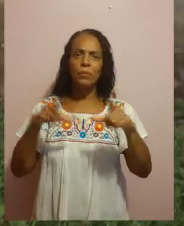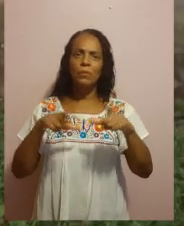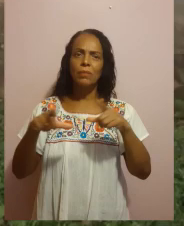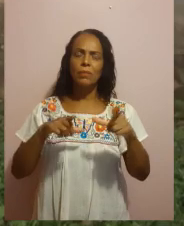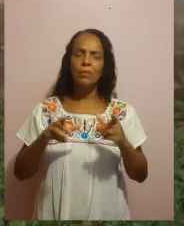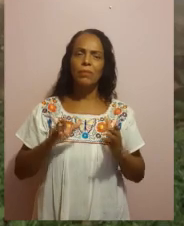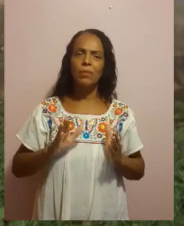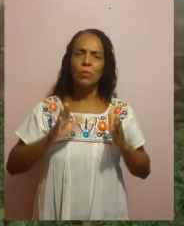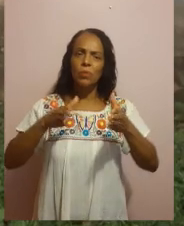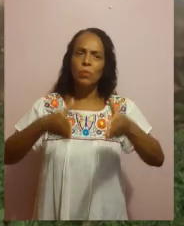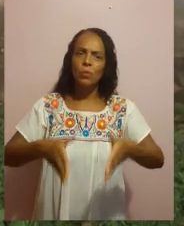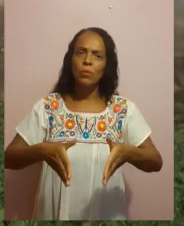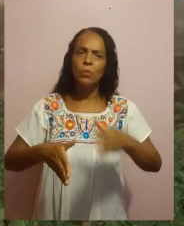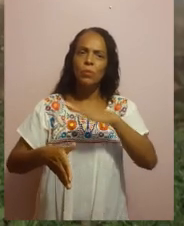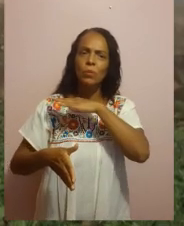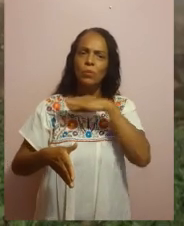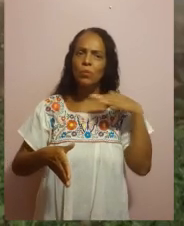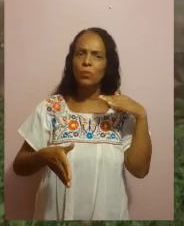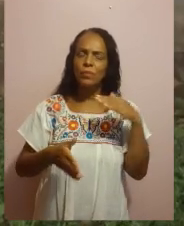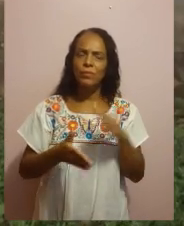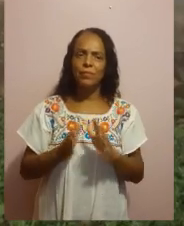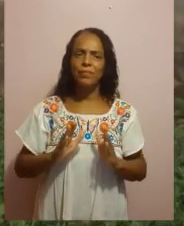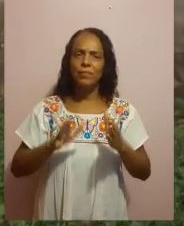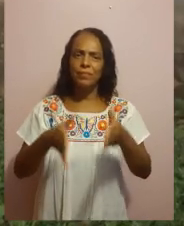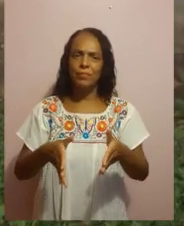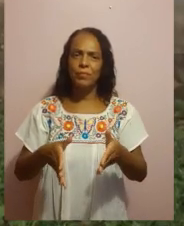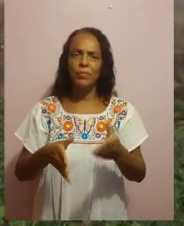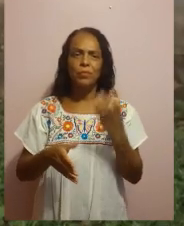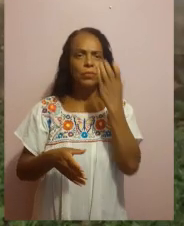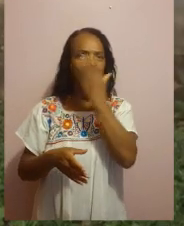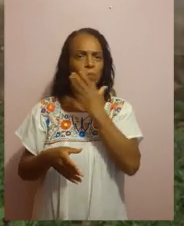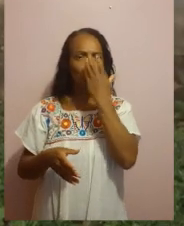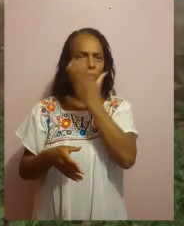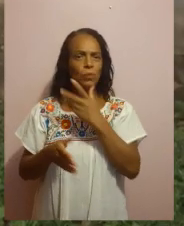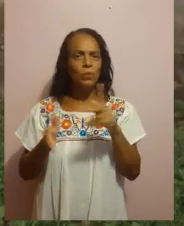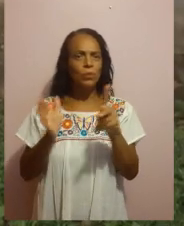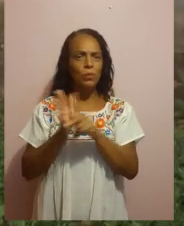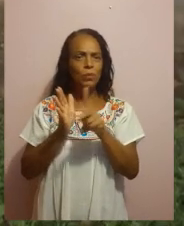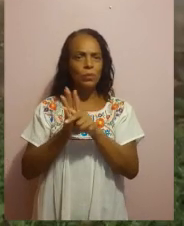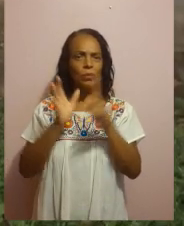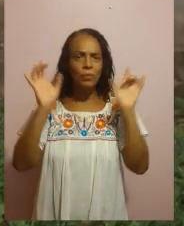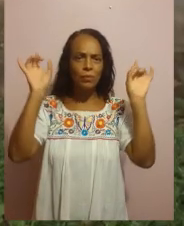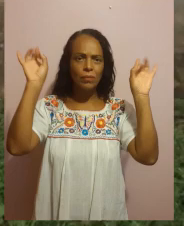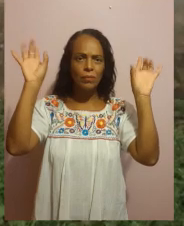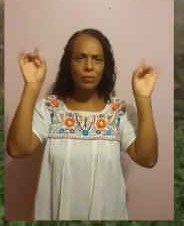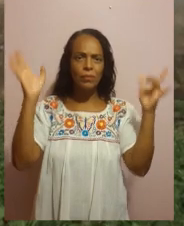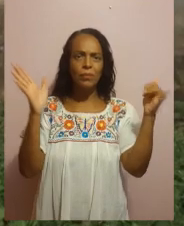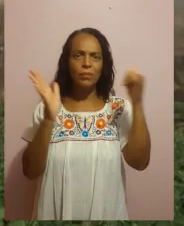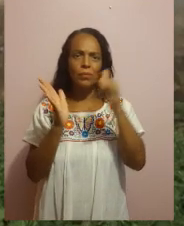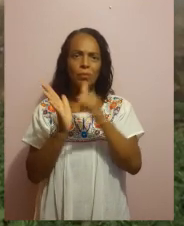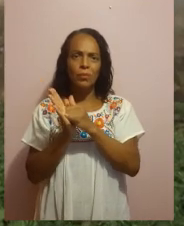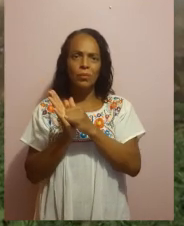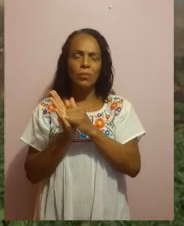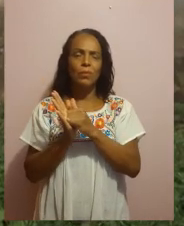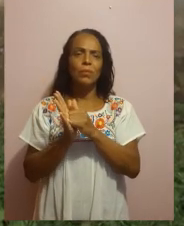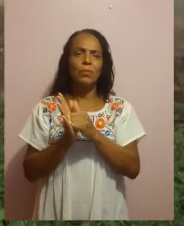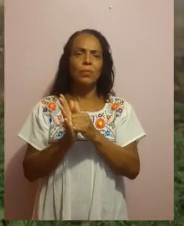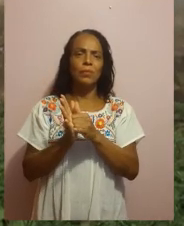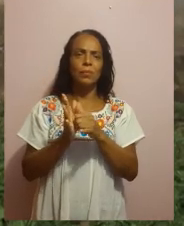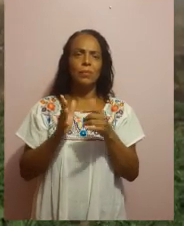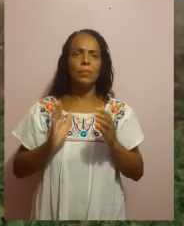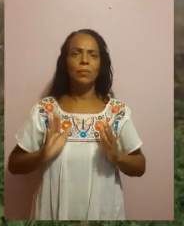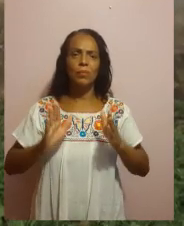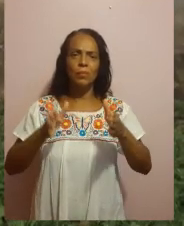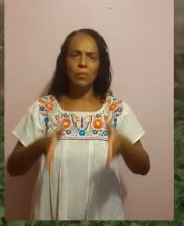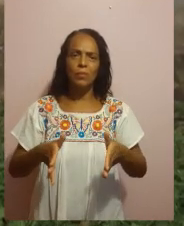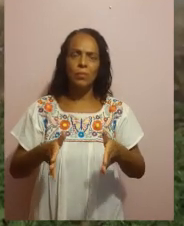hinos apropriados para tal. Daí ele então pegou os hinos que já tinha, né?